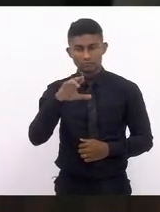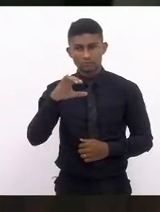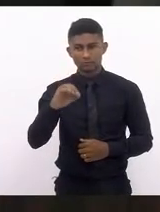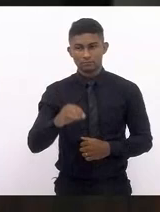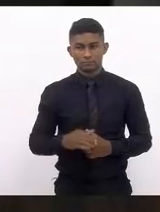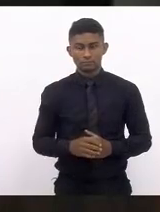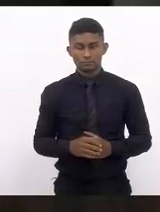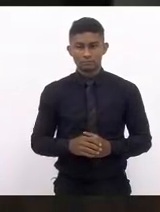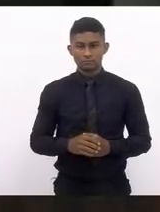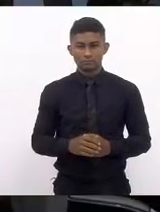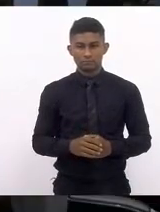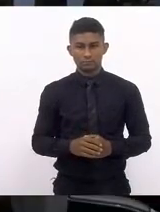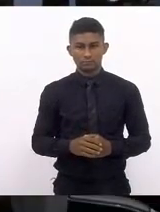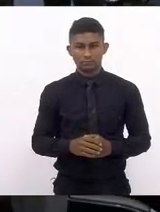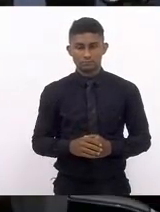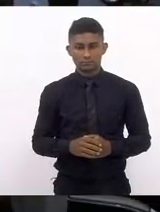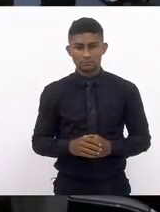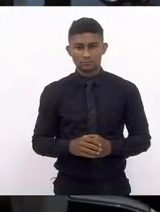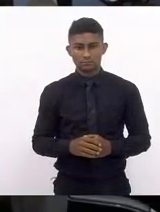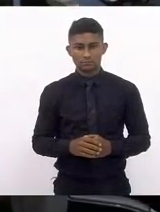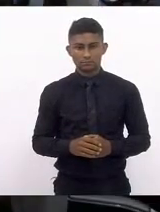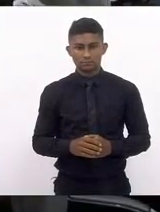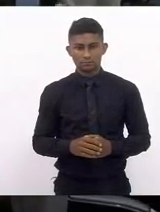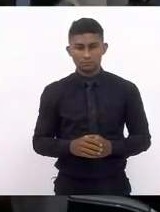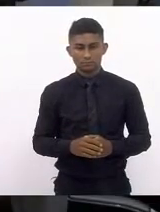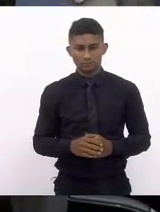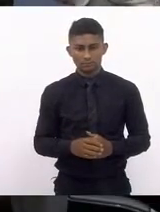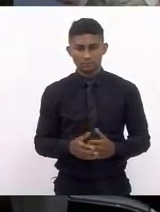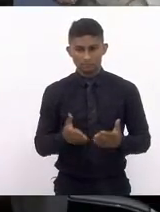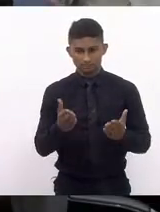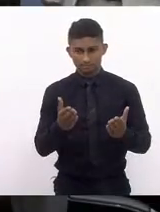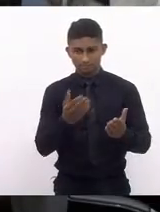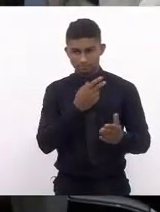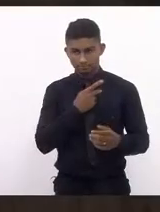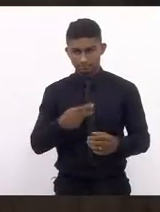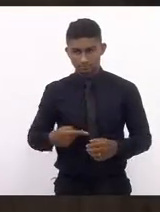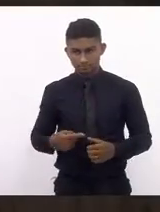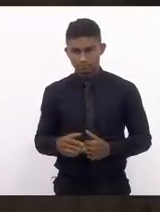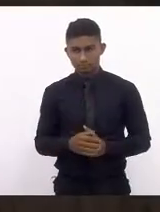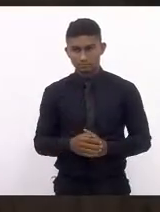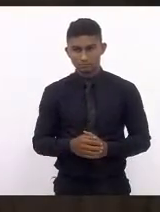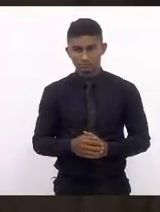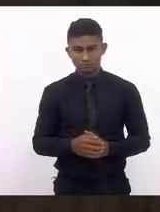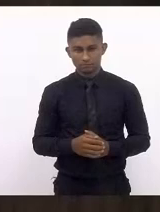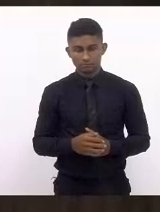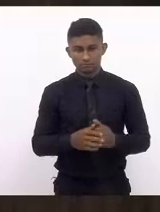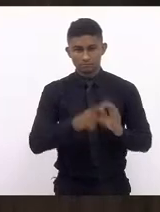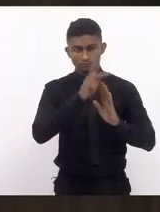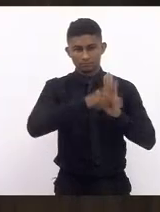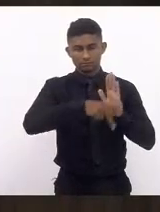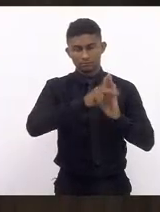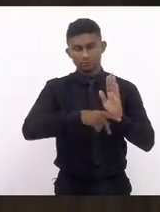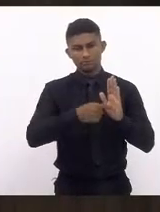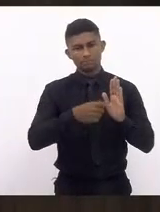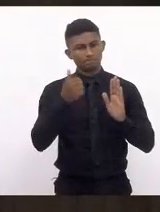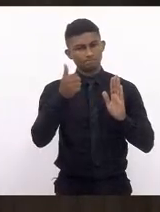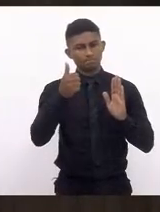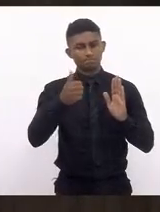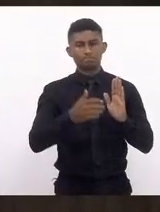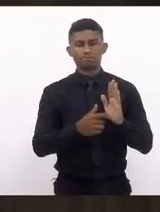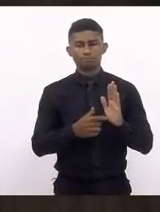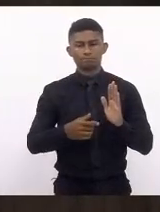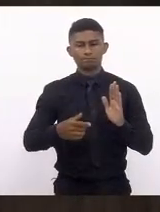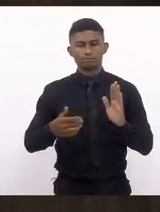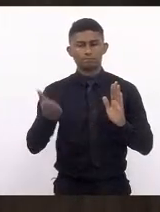senhor o senhor presidente é o o projeto é bastante meritório já